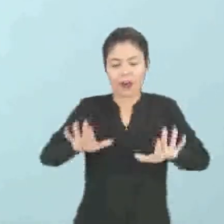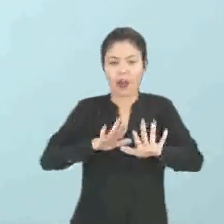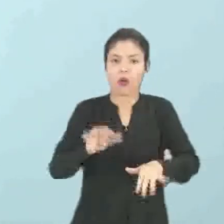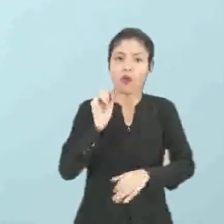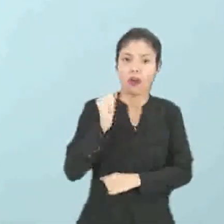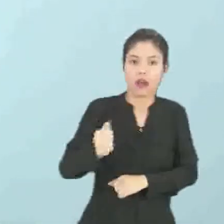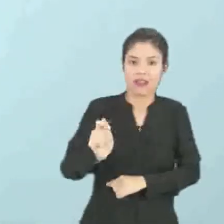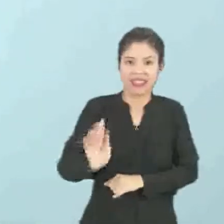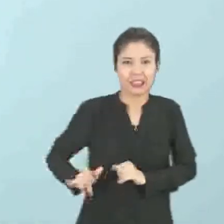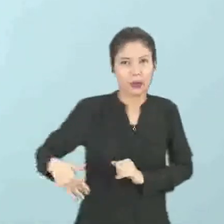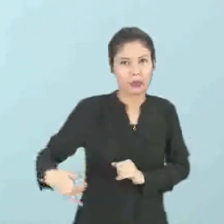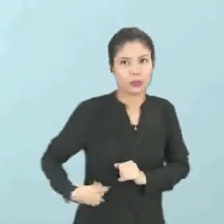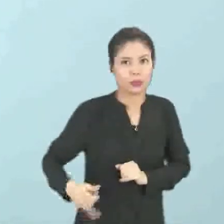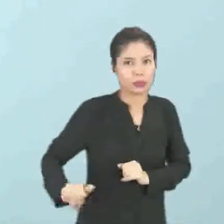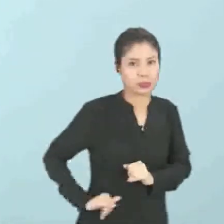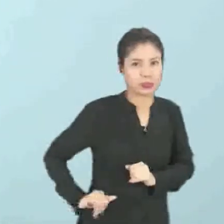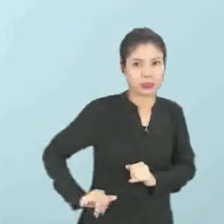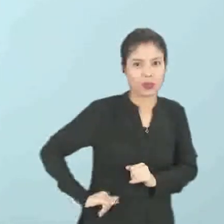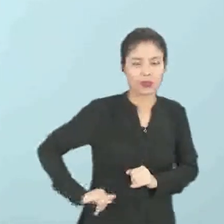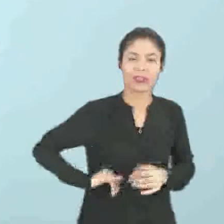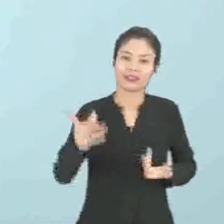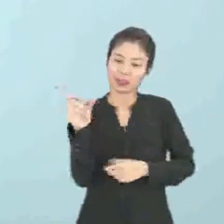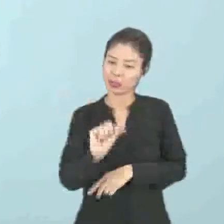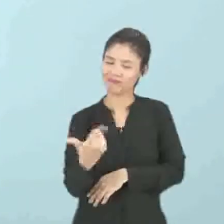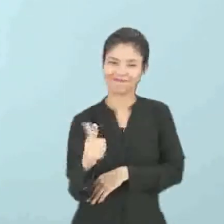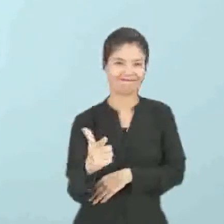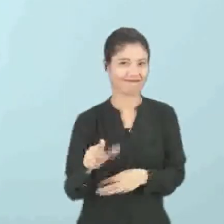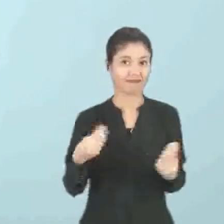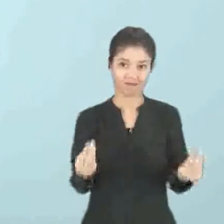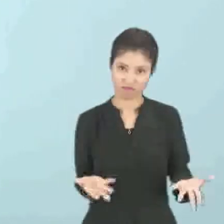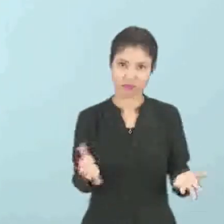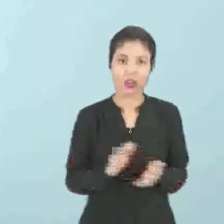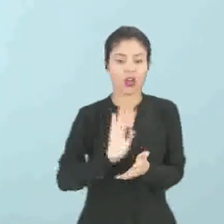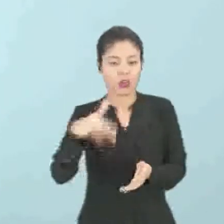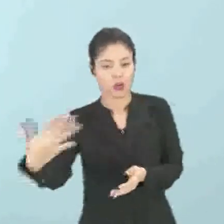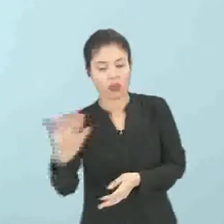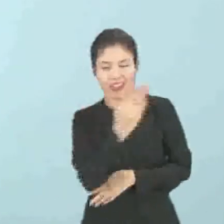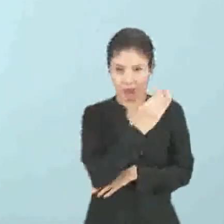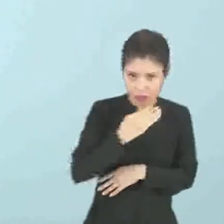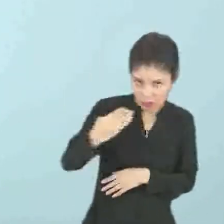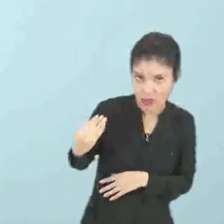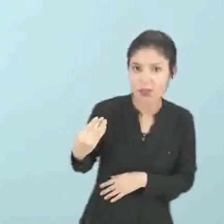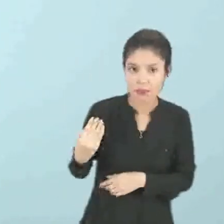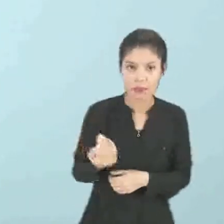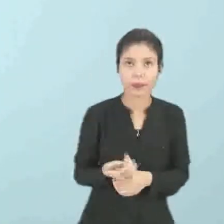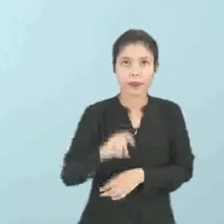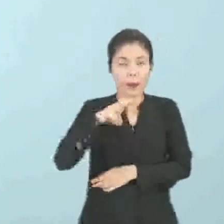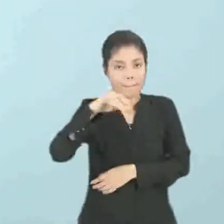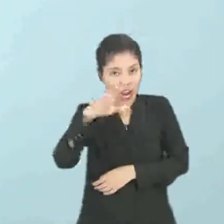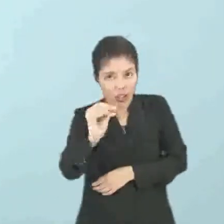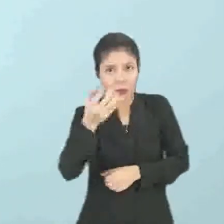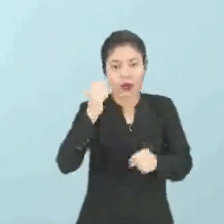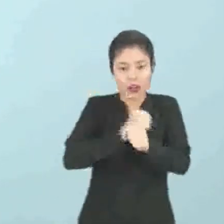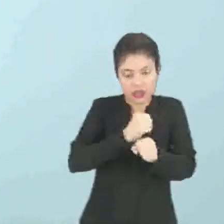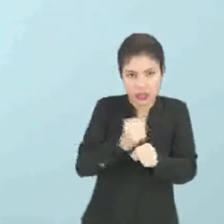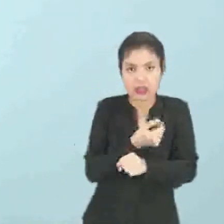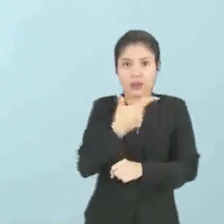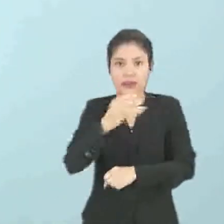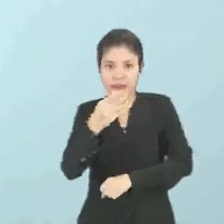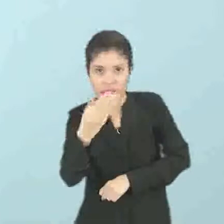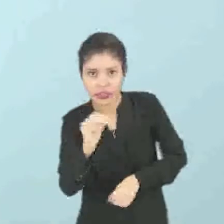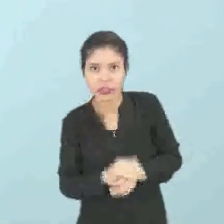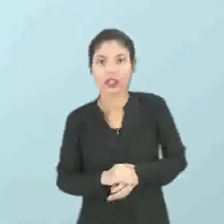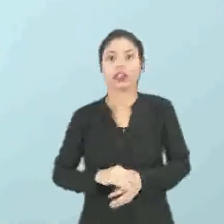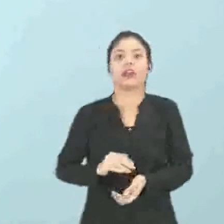fez com que George Floyd acabasse morrendo. Então, a partir da morte de George Floyd, em maio deste ano, uma série